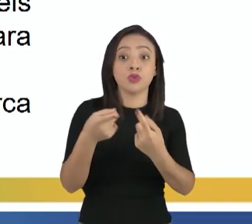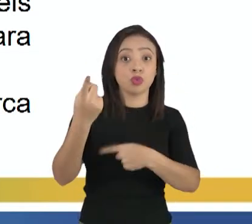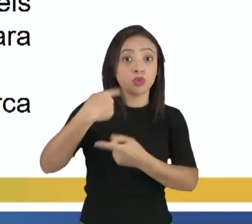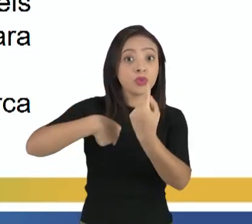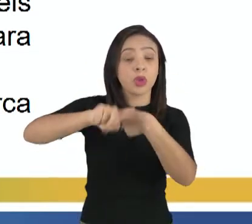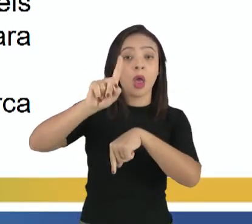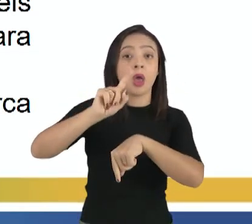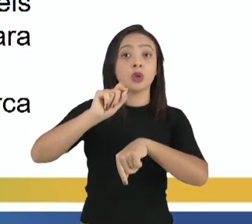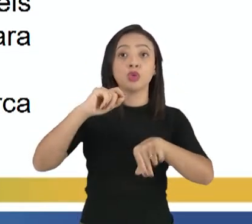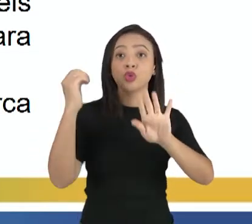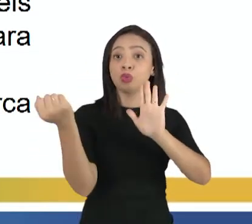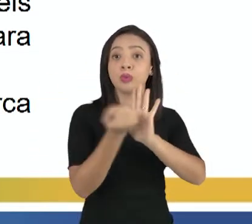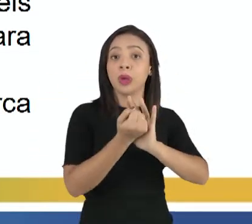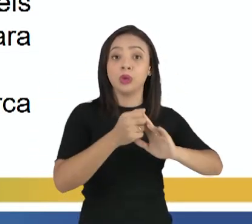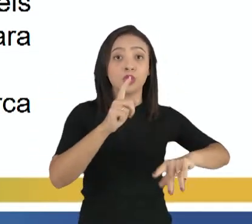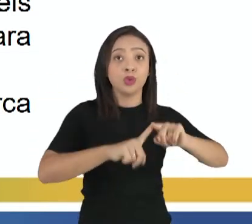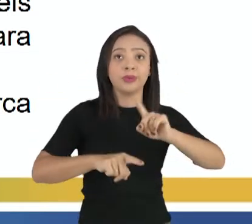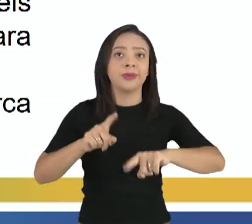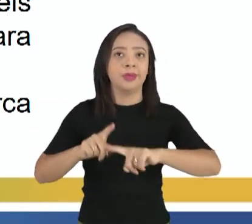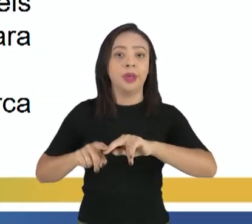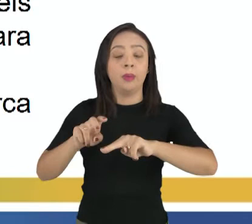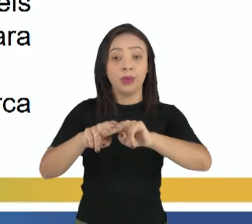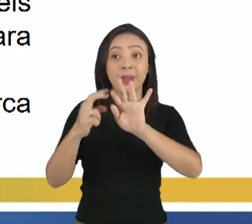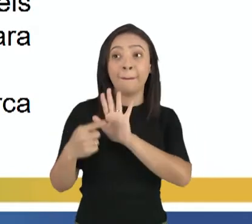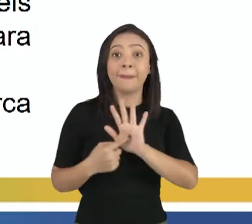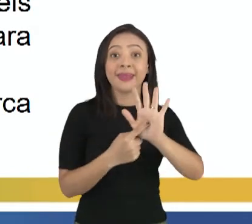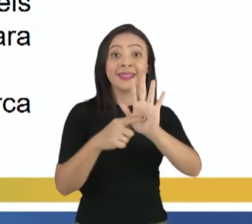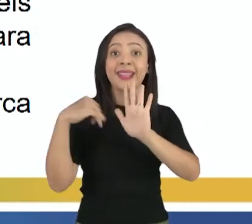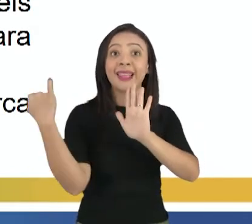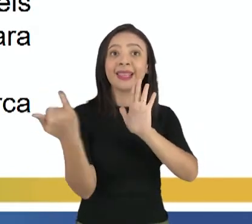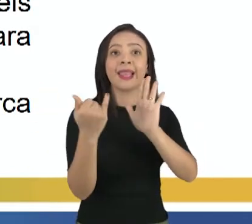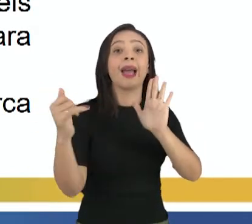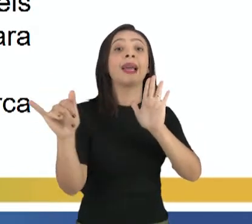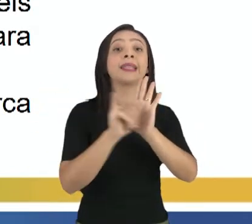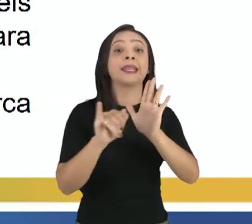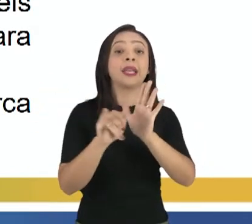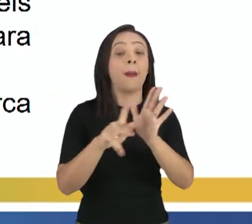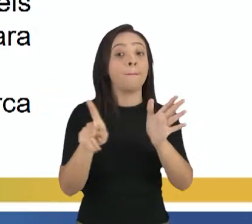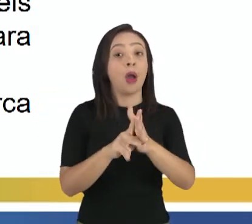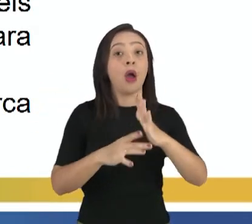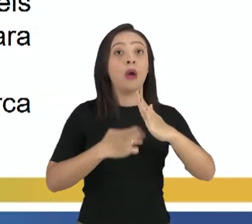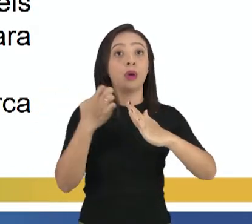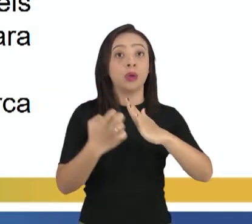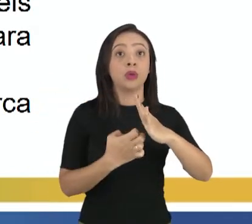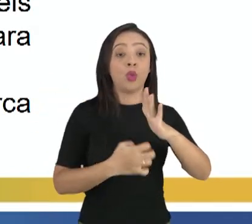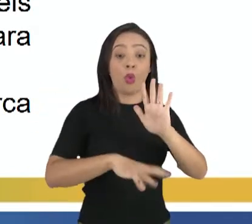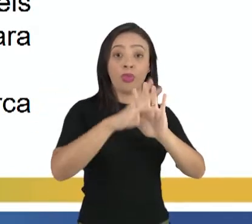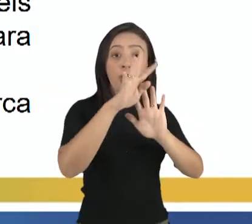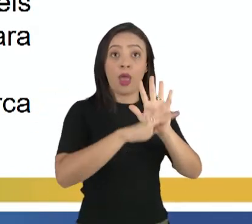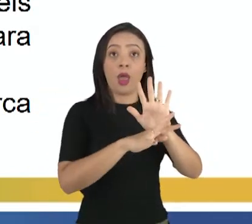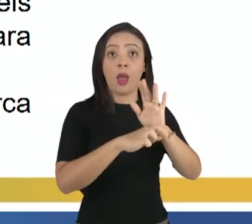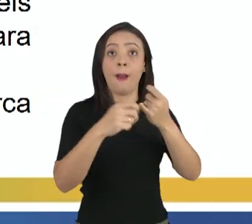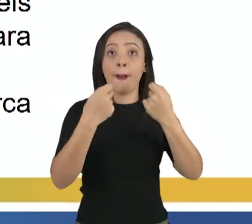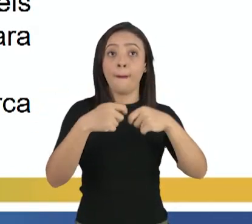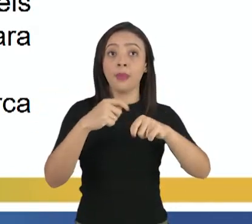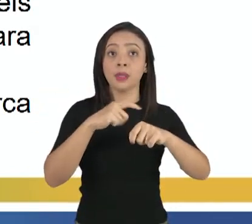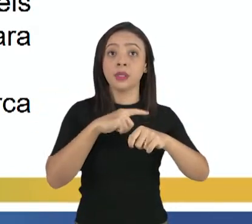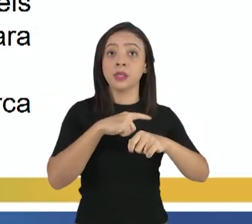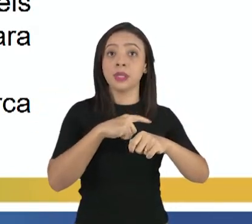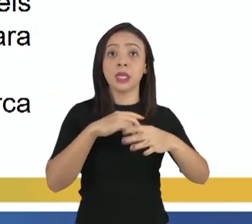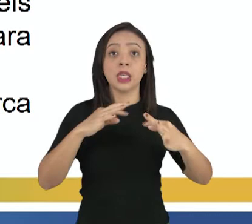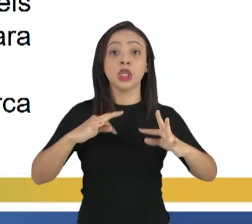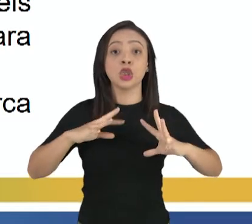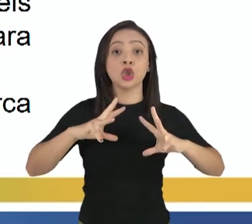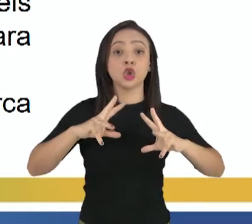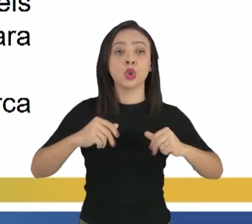produto. Além de poder mostrar a identidade, né, de uma empresa, o corpo do texto deve ser composto de todas